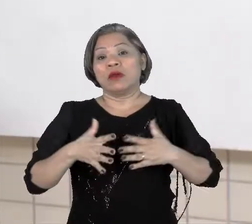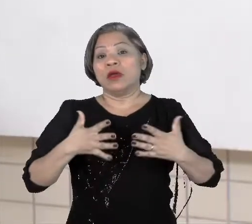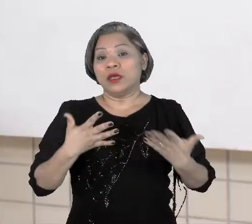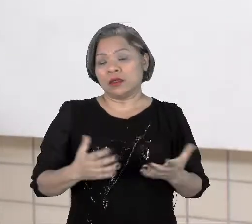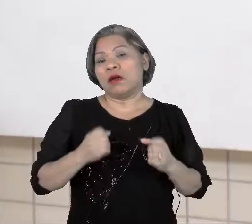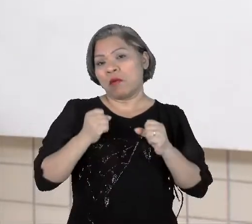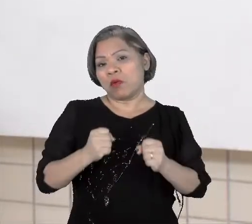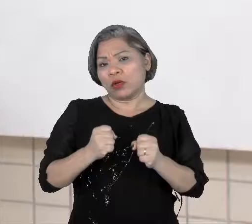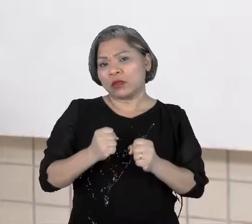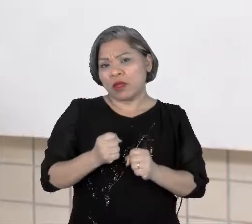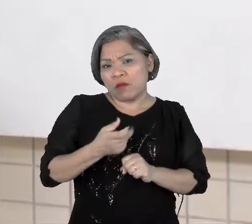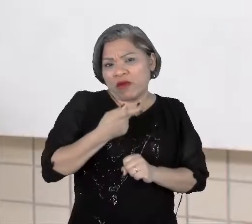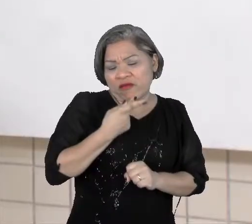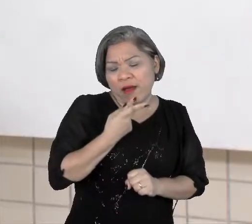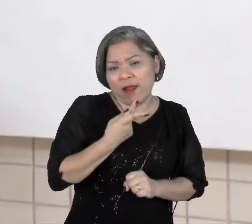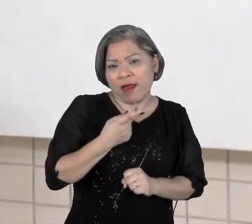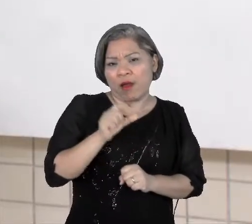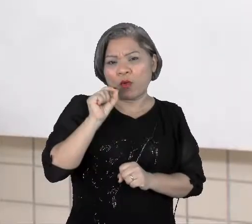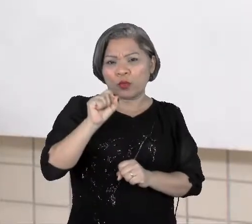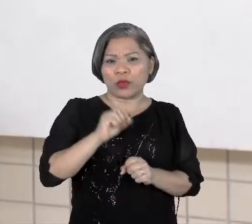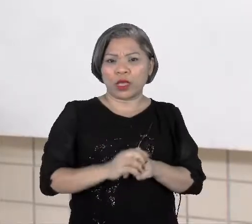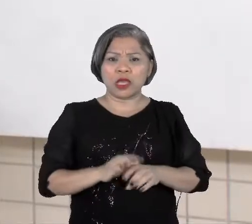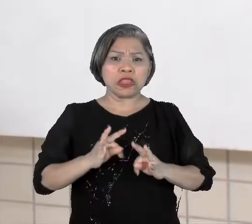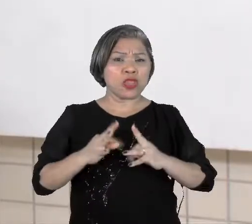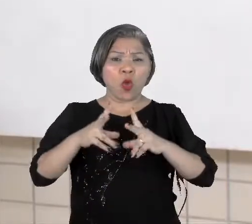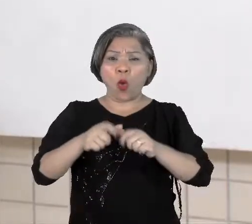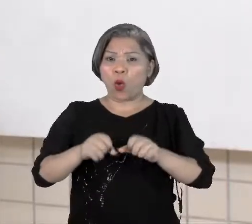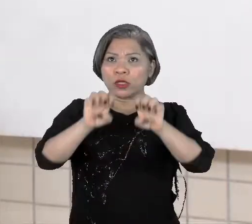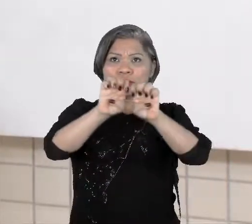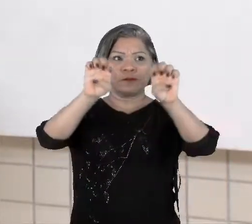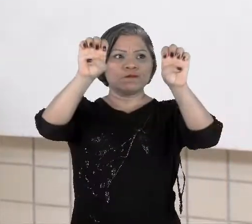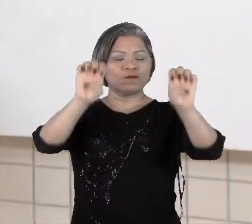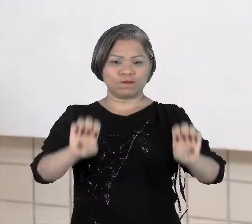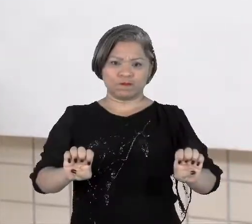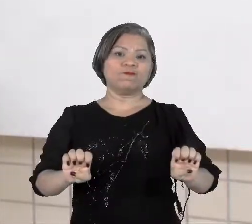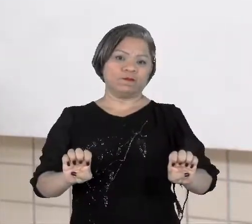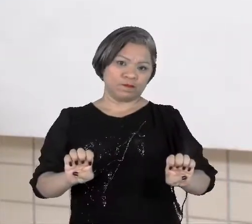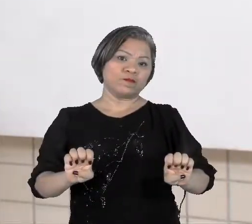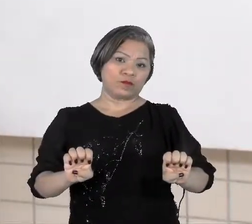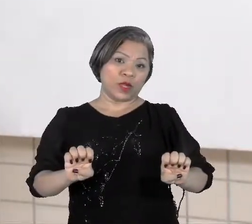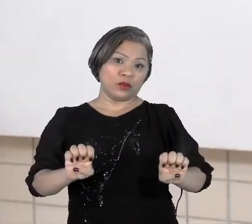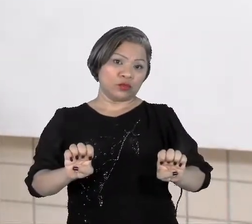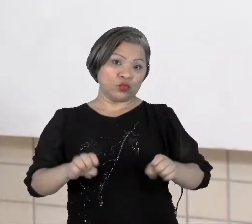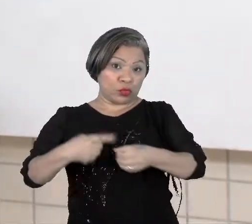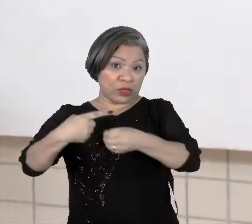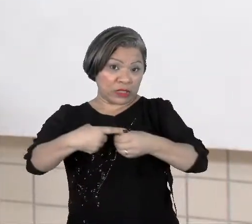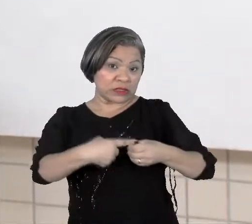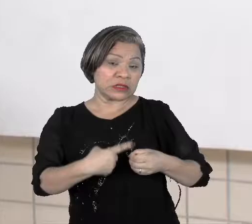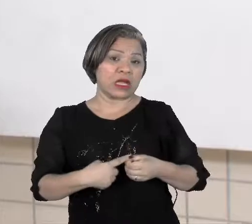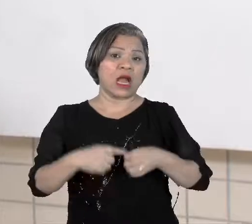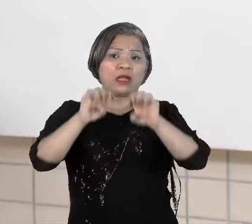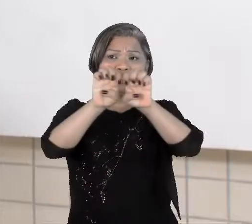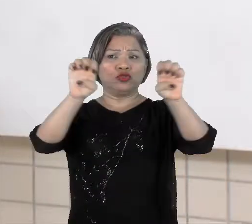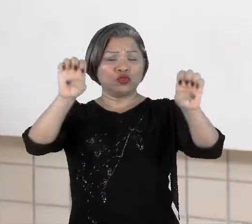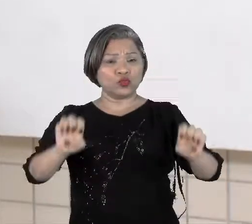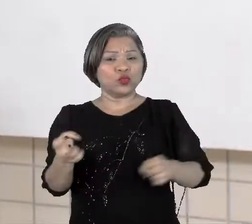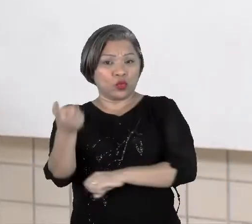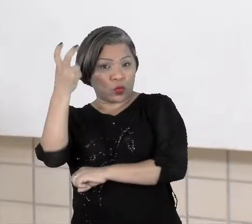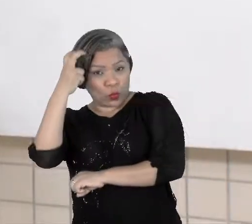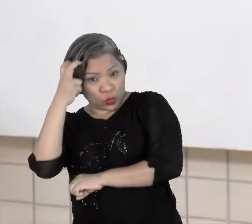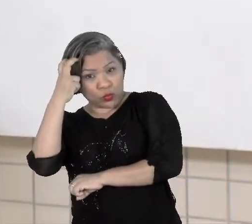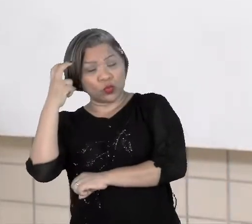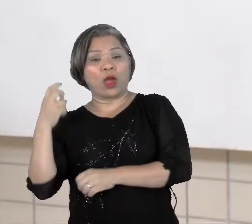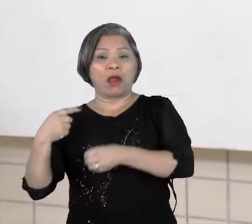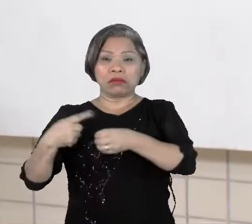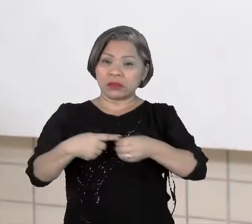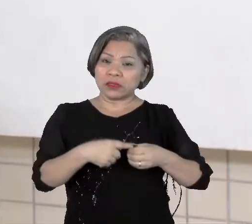que toda a estrutura da cidade de Natividade, toda a estrutura também cultural na cidade de Natividade, ela tem